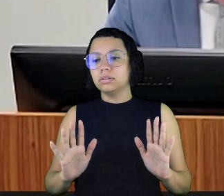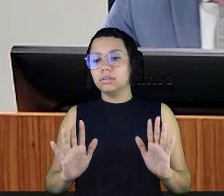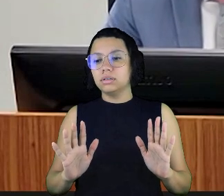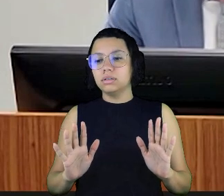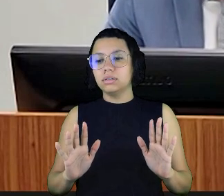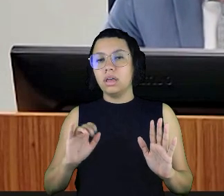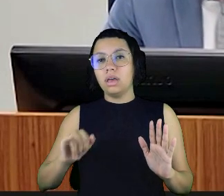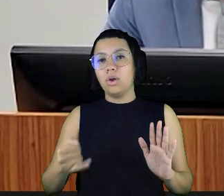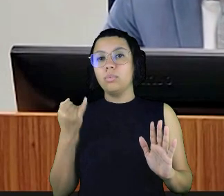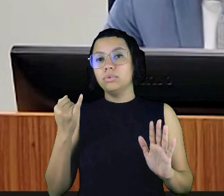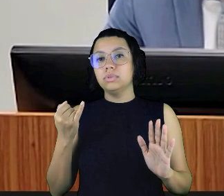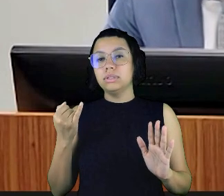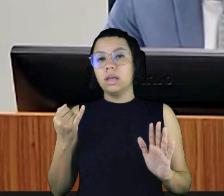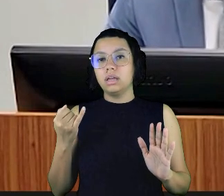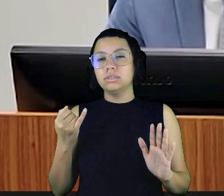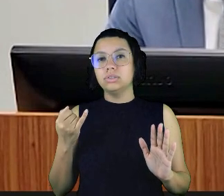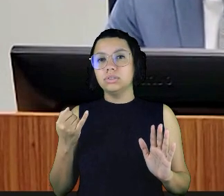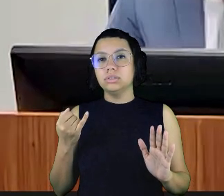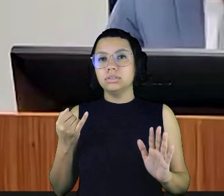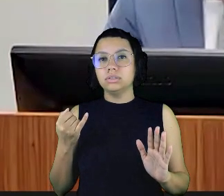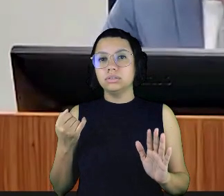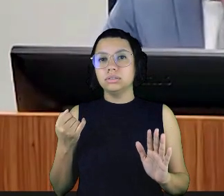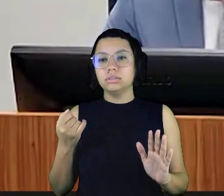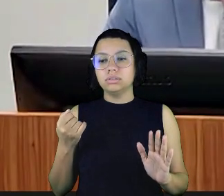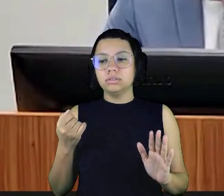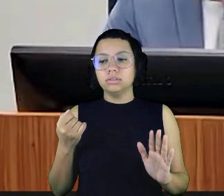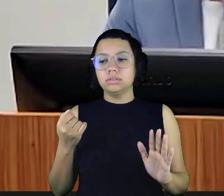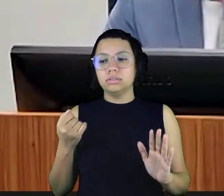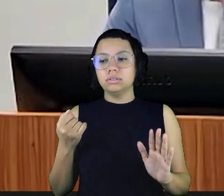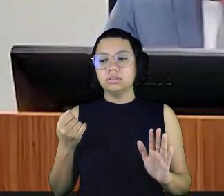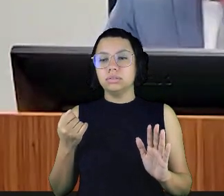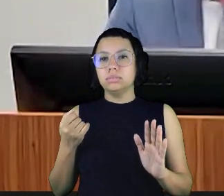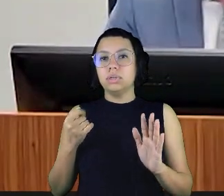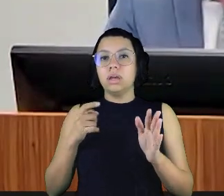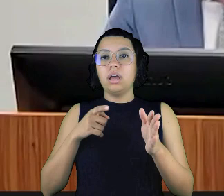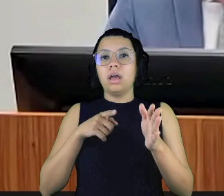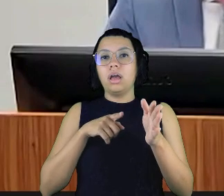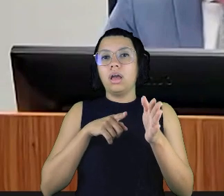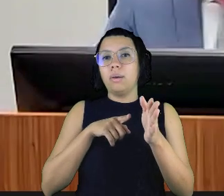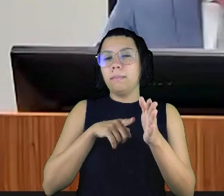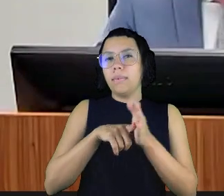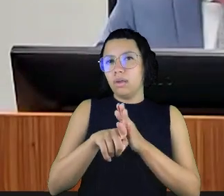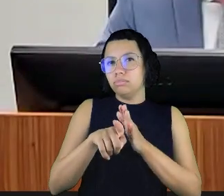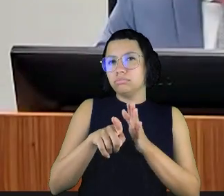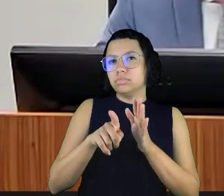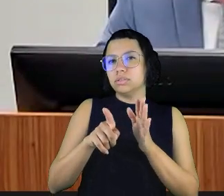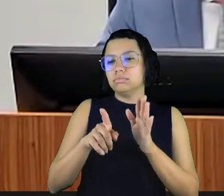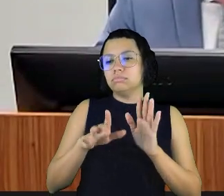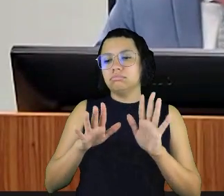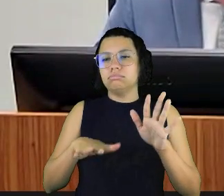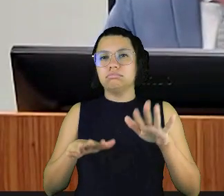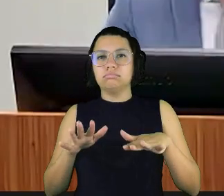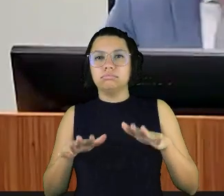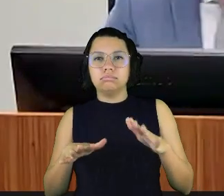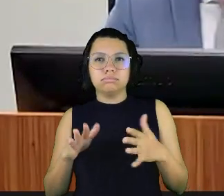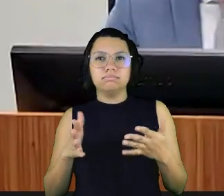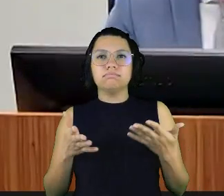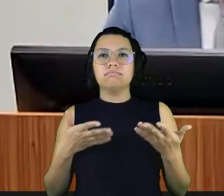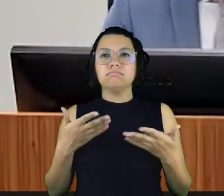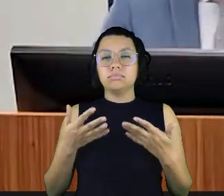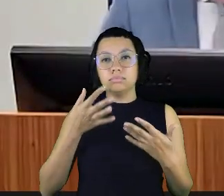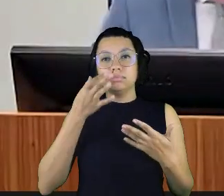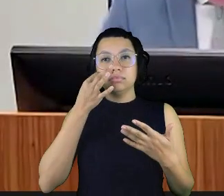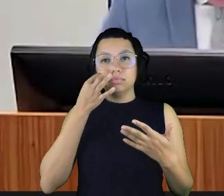Posso perguntar ao vivo, né? para que, se for o caso, né, de Uhum. perguntas ao vivo, e aí eu aproveito só para dar uma certificada